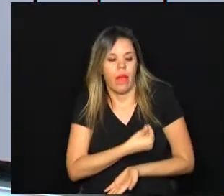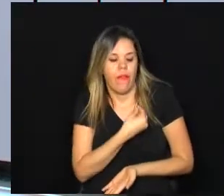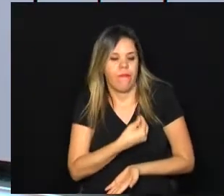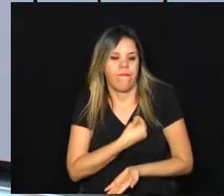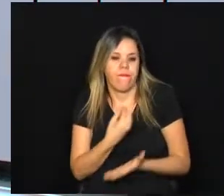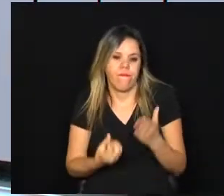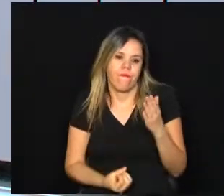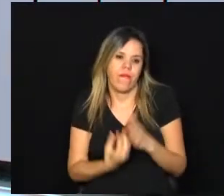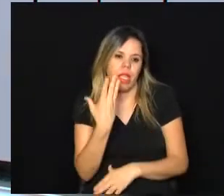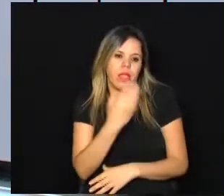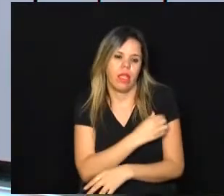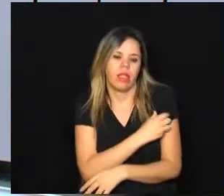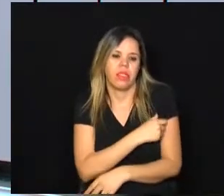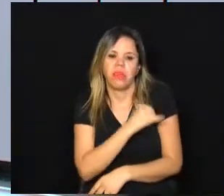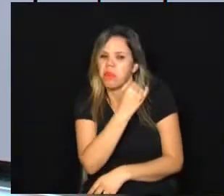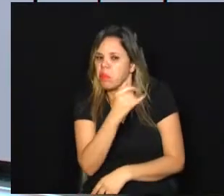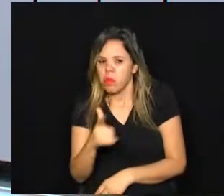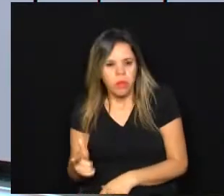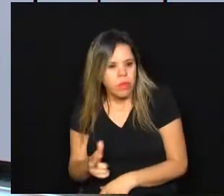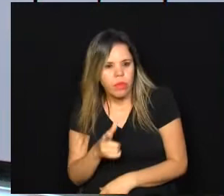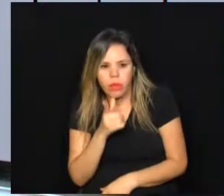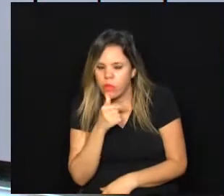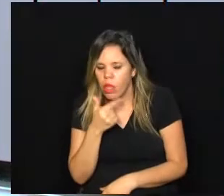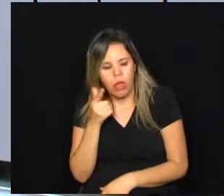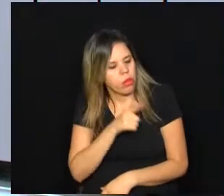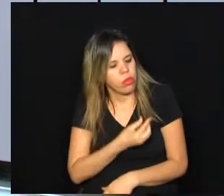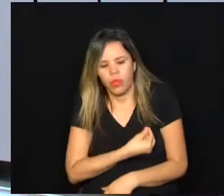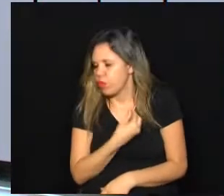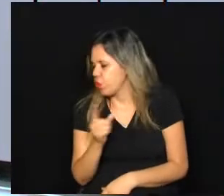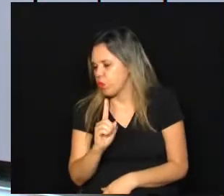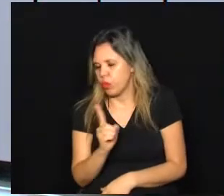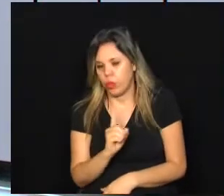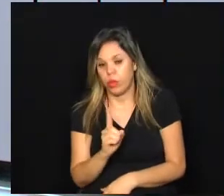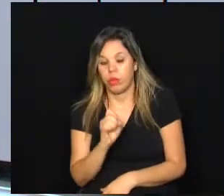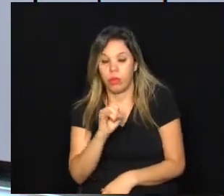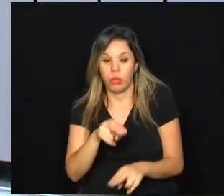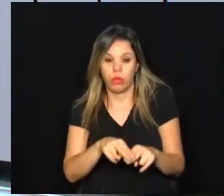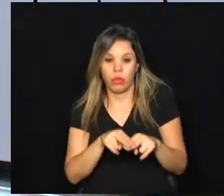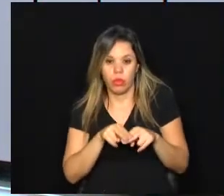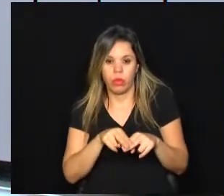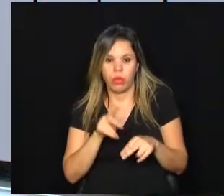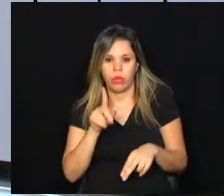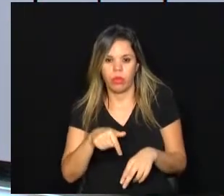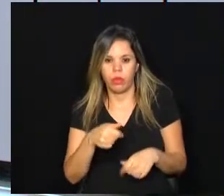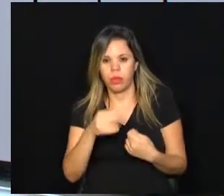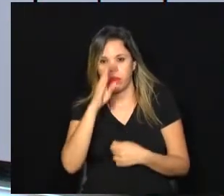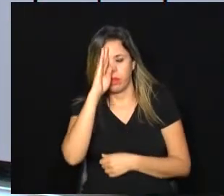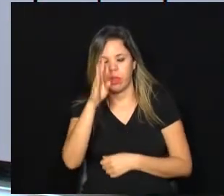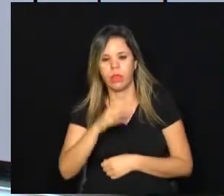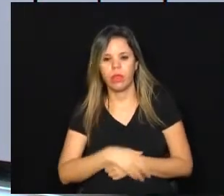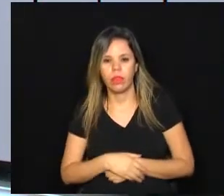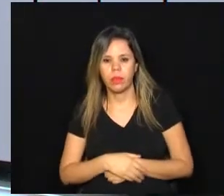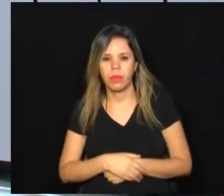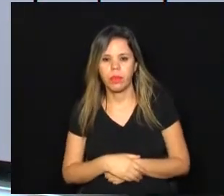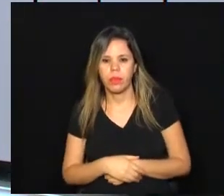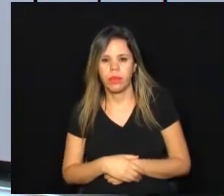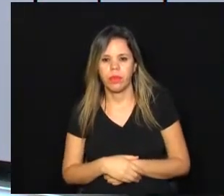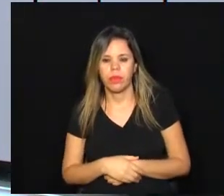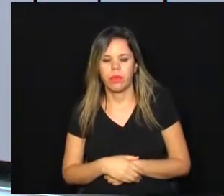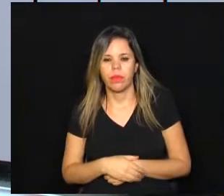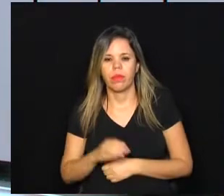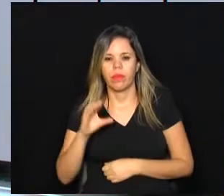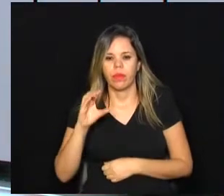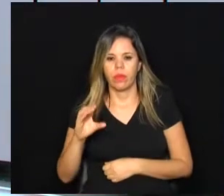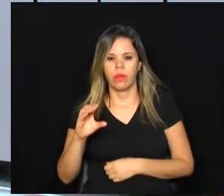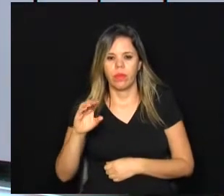vida, né? Se não tiver água, a gente não vive, não sobrevive. Então, por isso deve ser prioridade. O Chicão lembrou